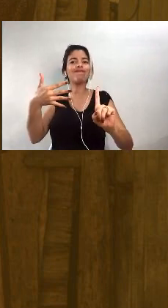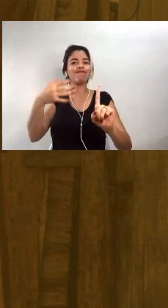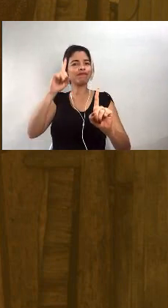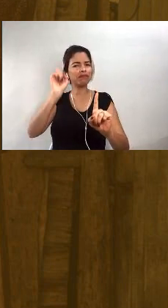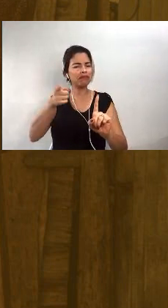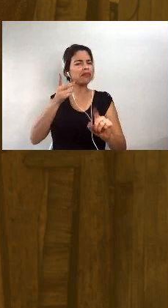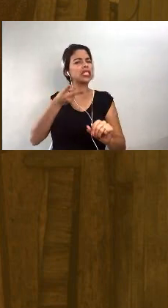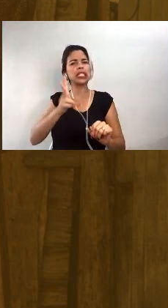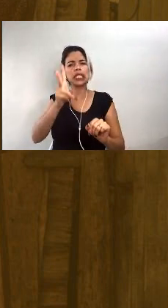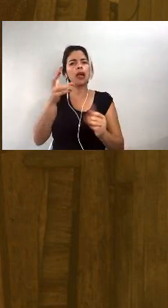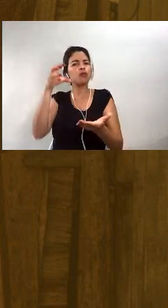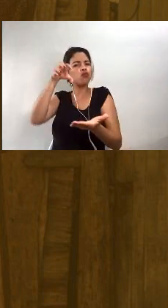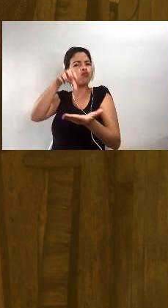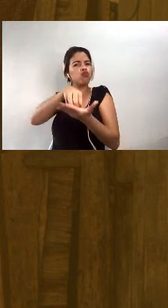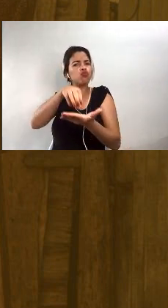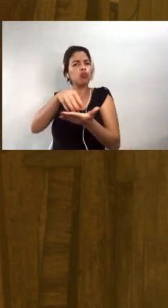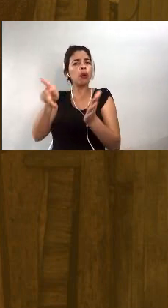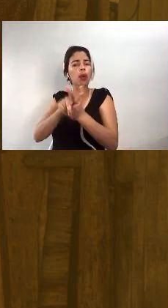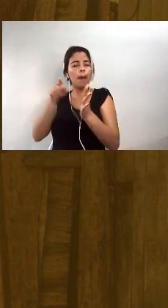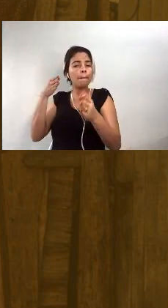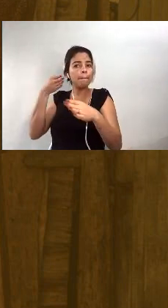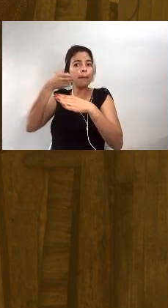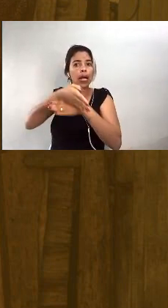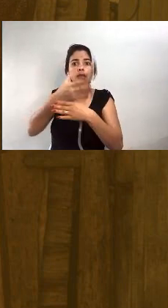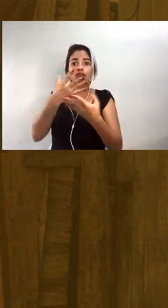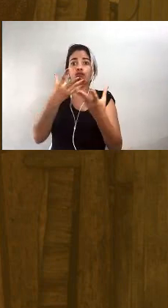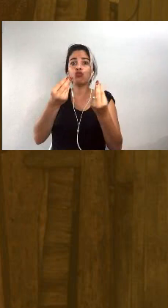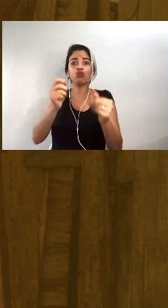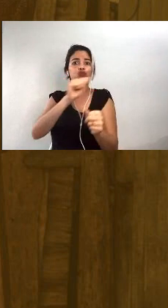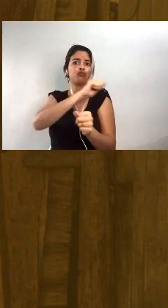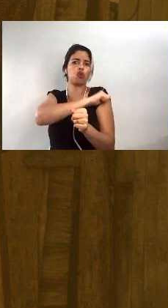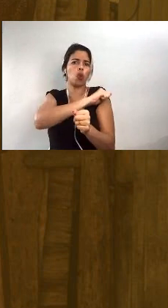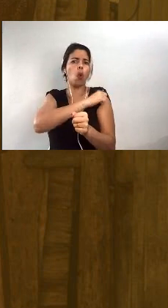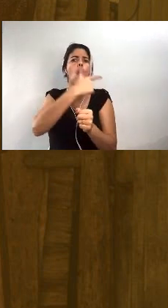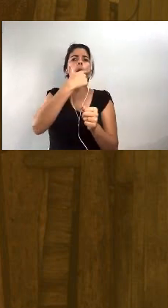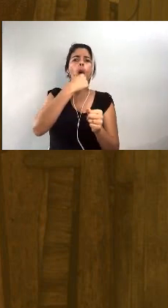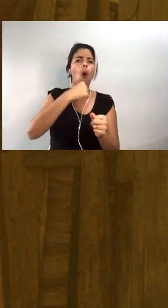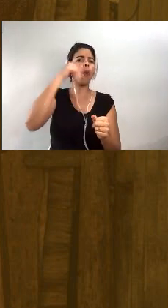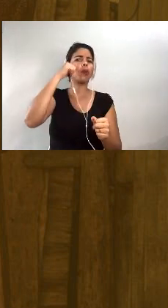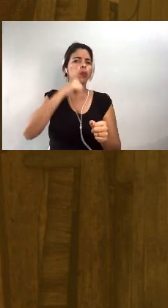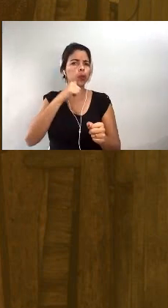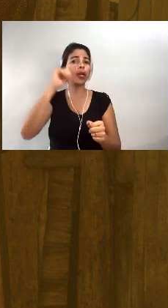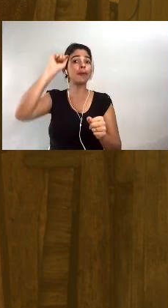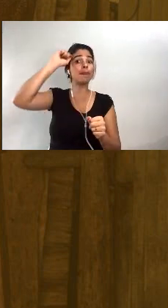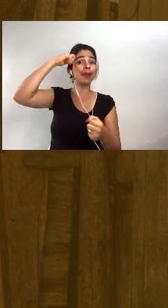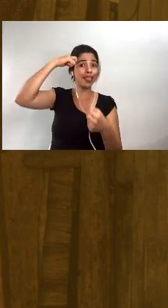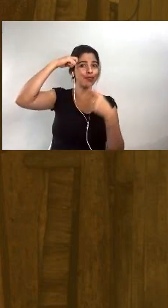um núcleo que tem a participação de muitos estudantes, de muitas estudantes negros, negras,